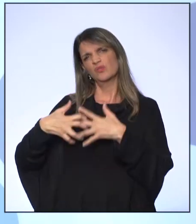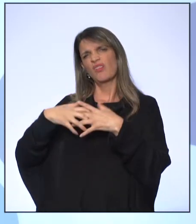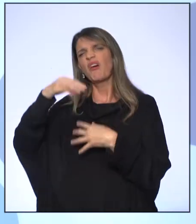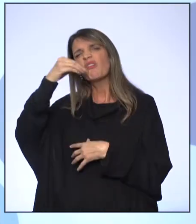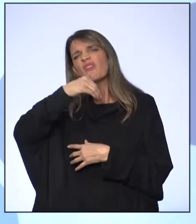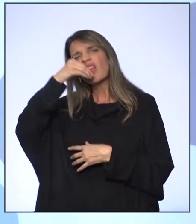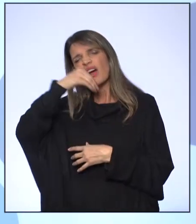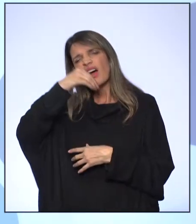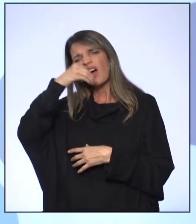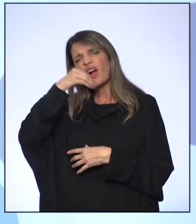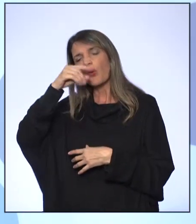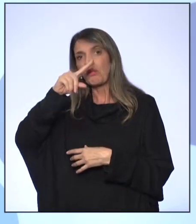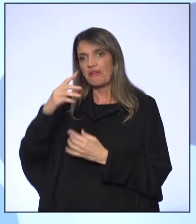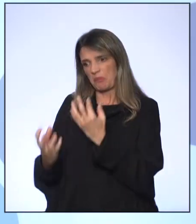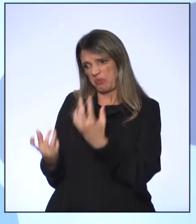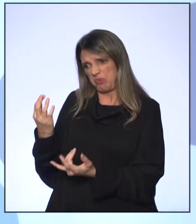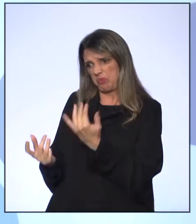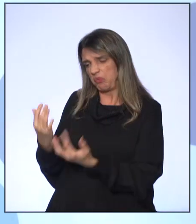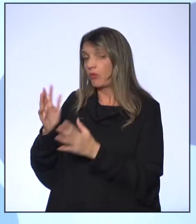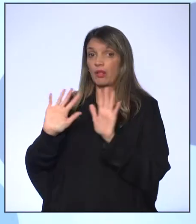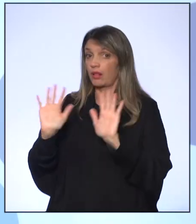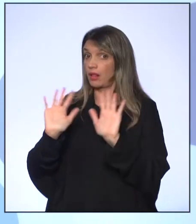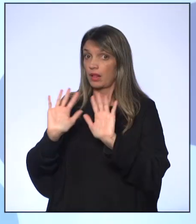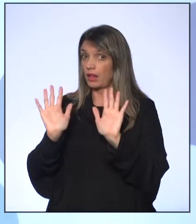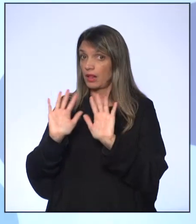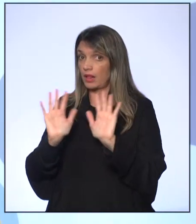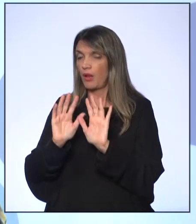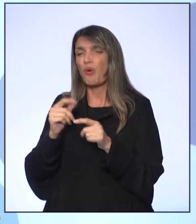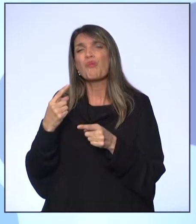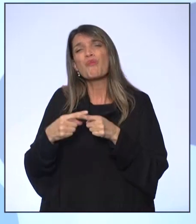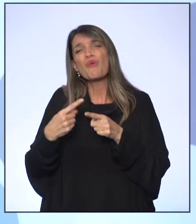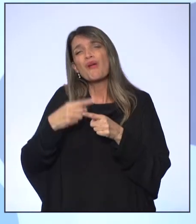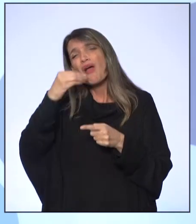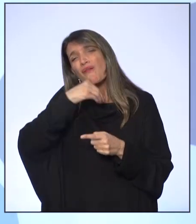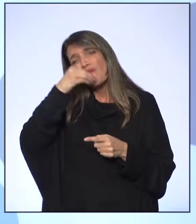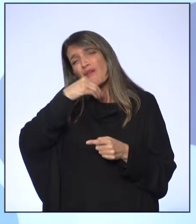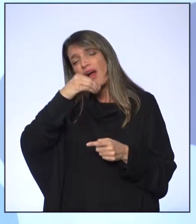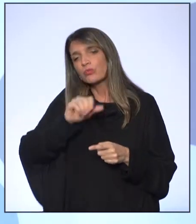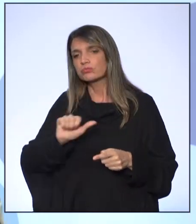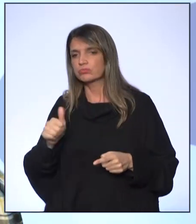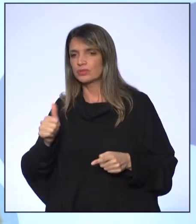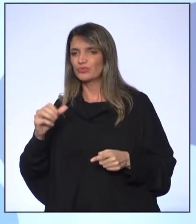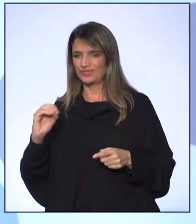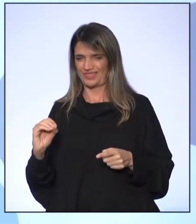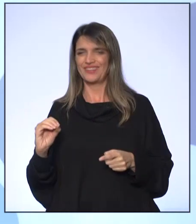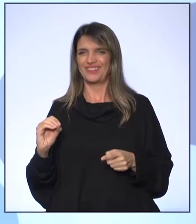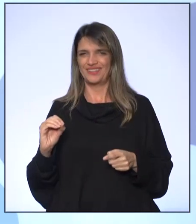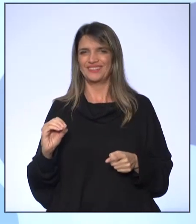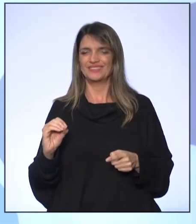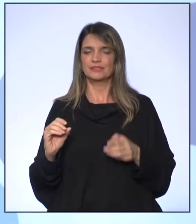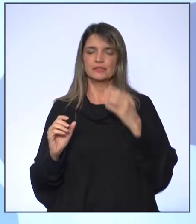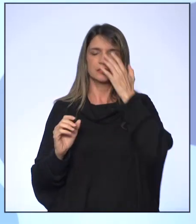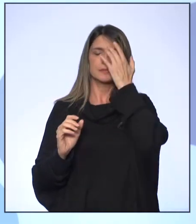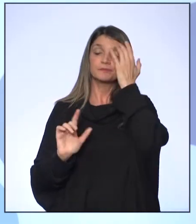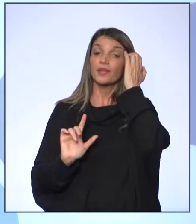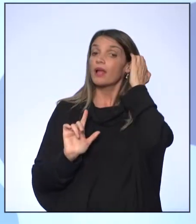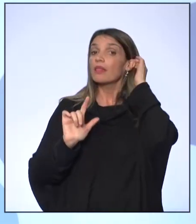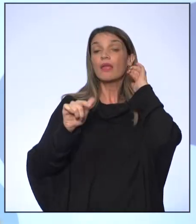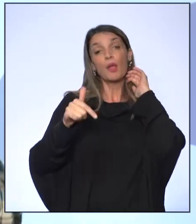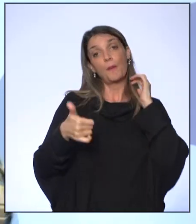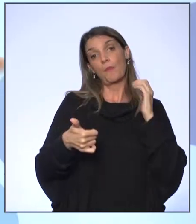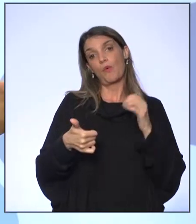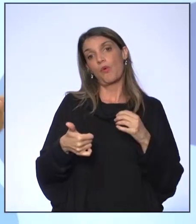inadequadamente, né? Talvez ele não vai queimar, como foi esse que eu mostrei na imagem, mas ele vai funcionar inadequadamente e aí talvez resulta